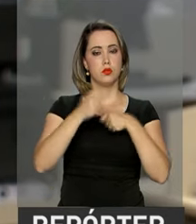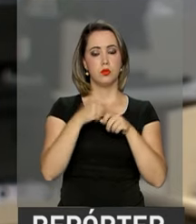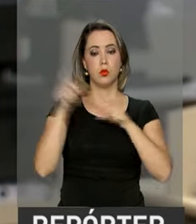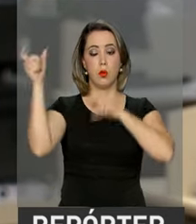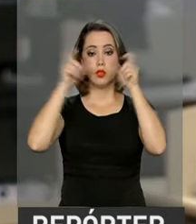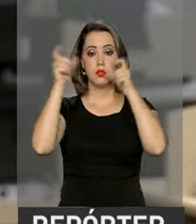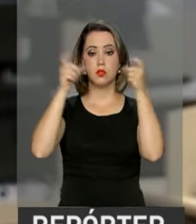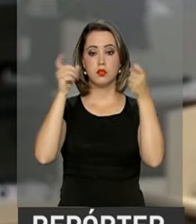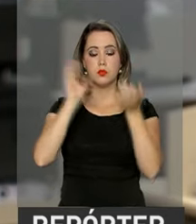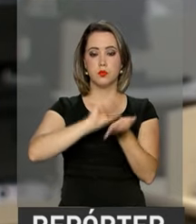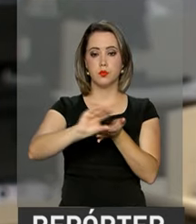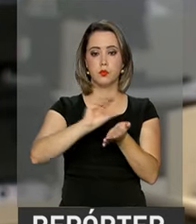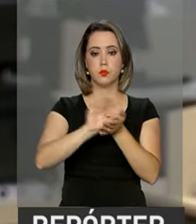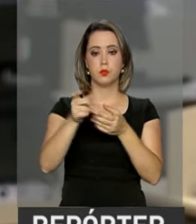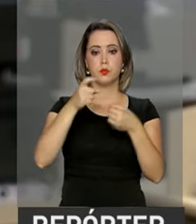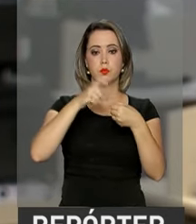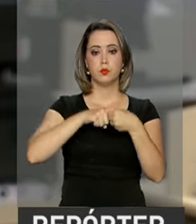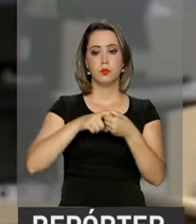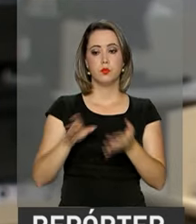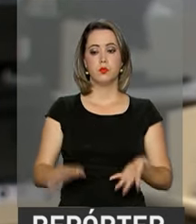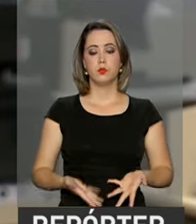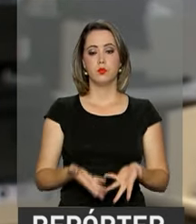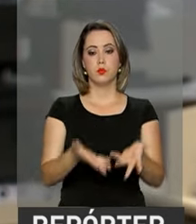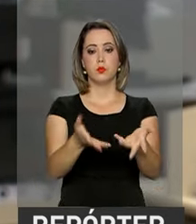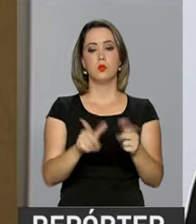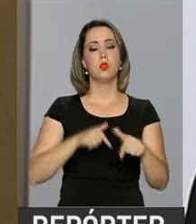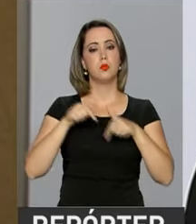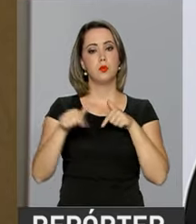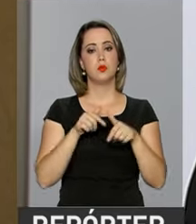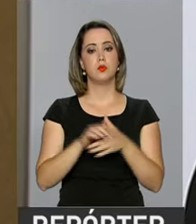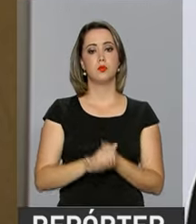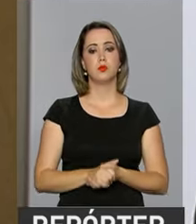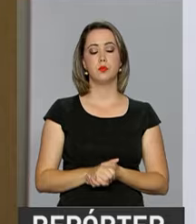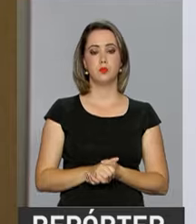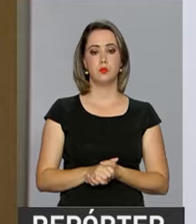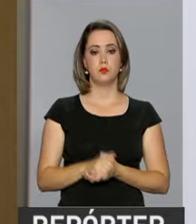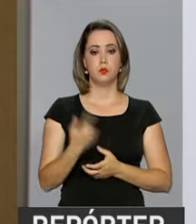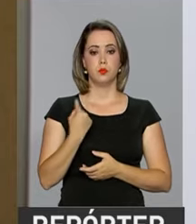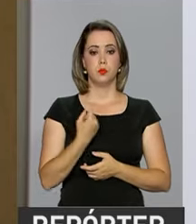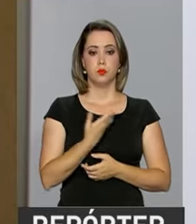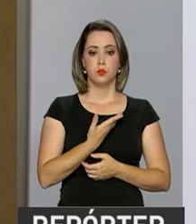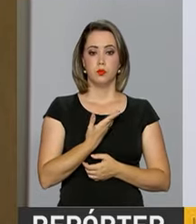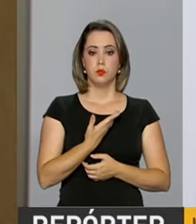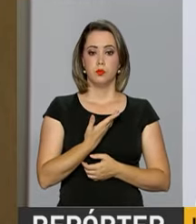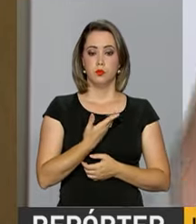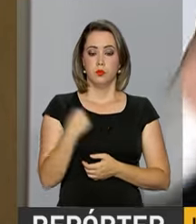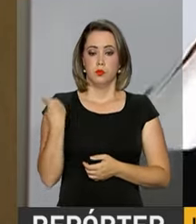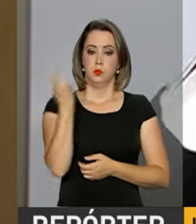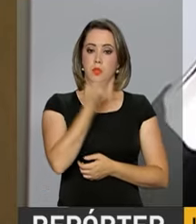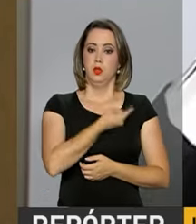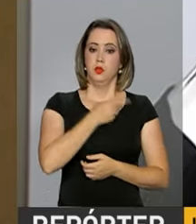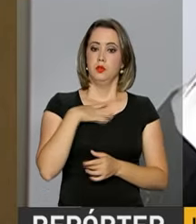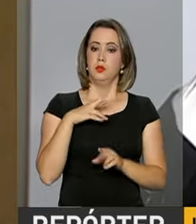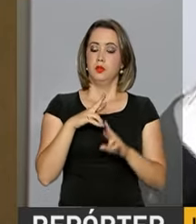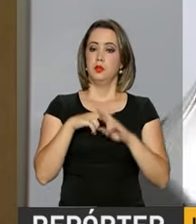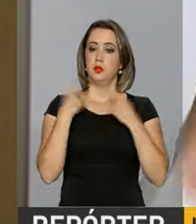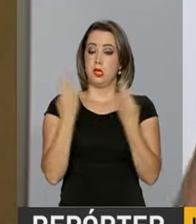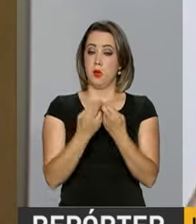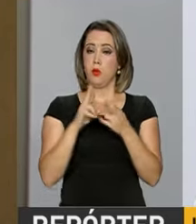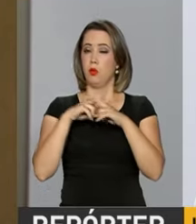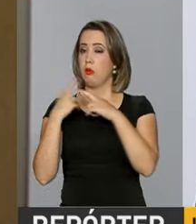investimentos a retomada da produção e da geração de empregos nós estaremos nos reunindo lá durante esta